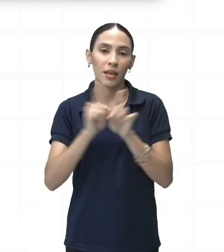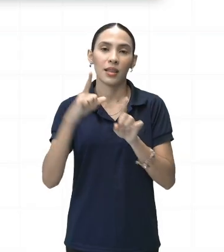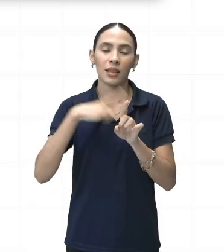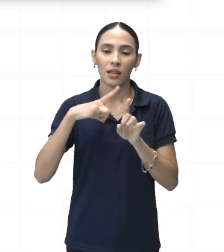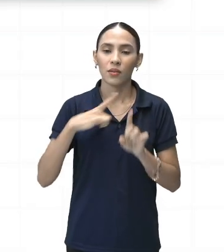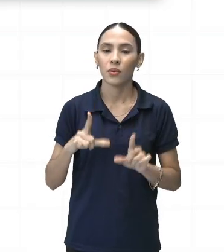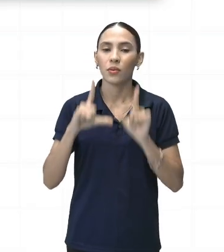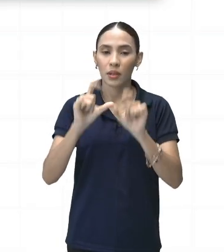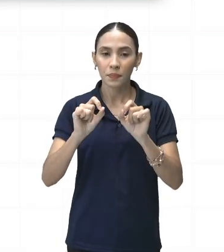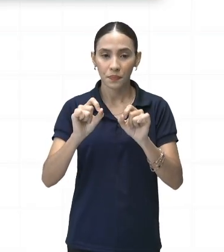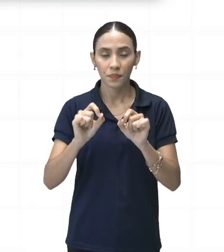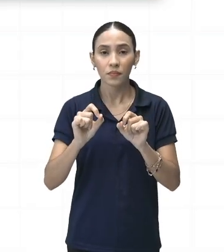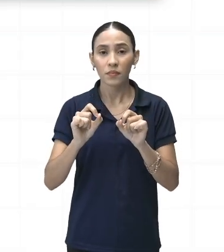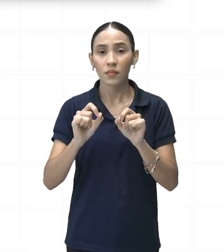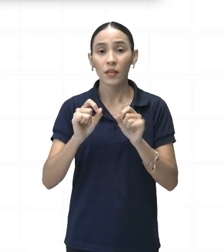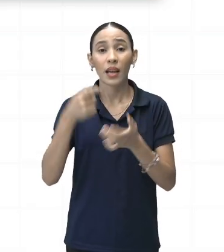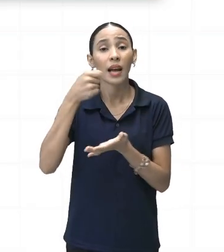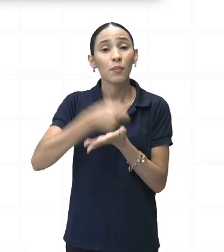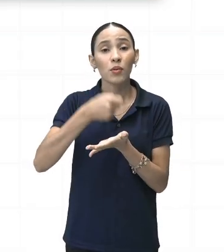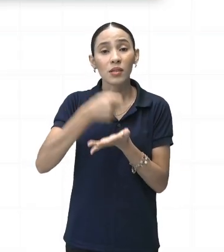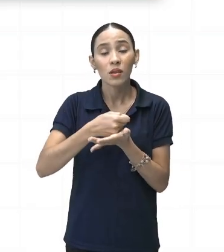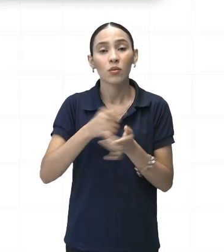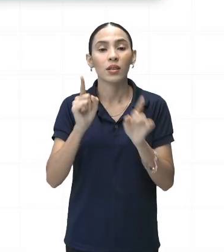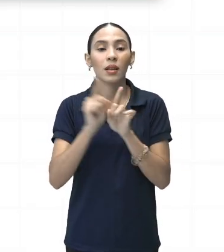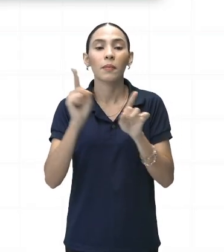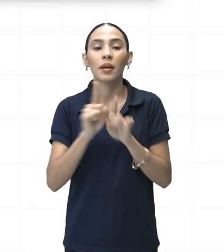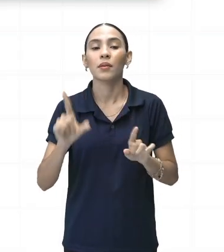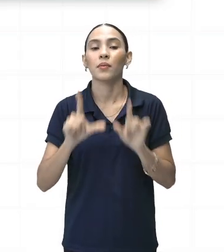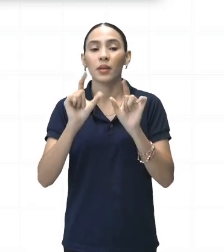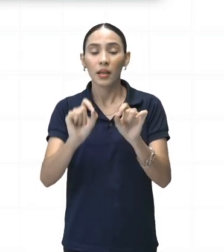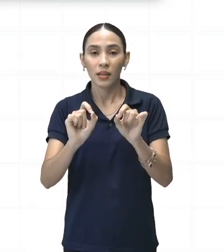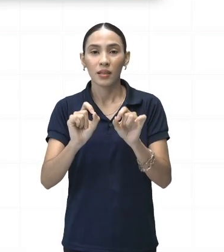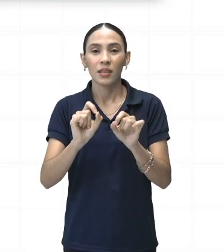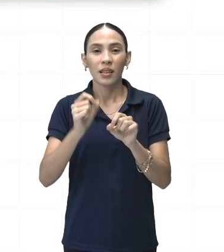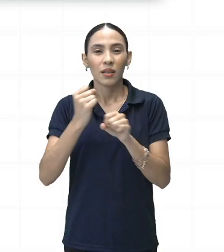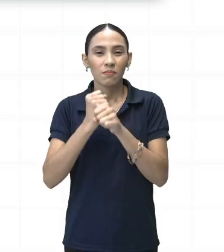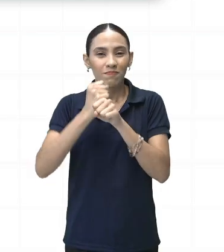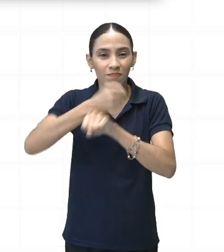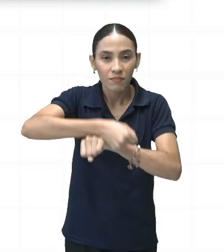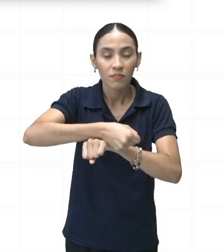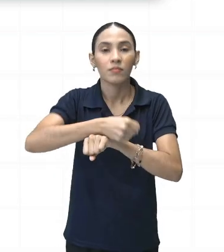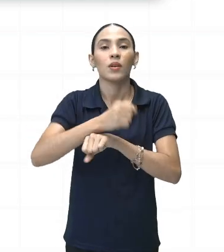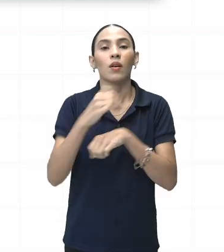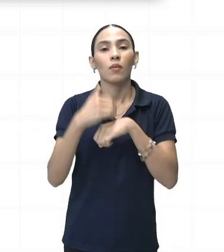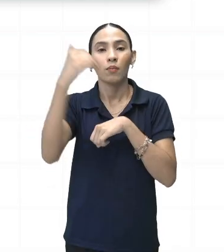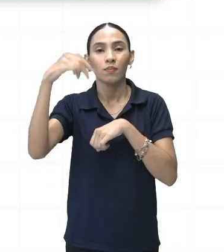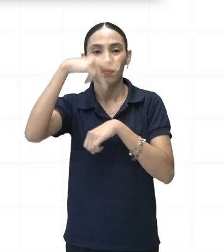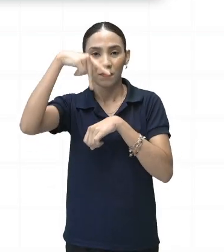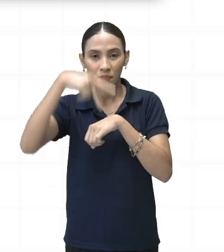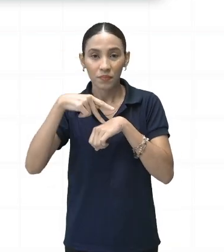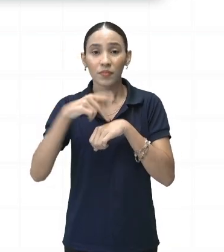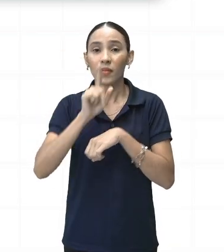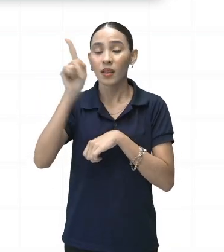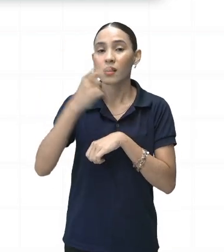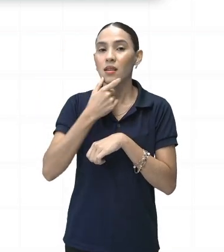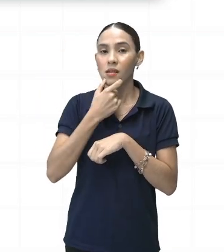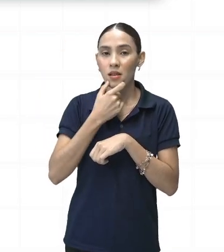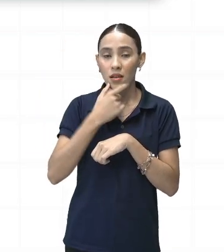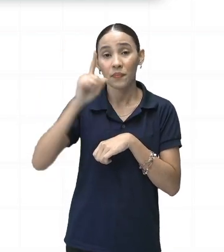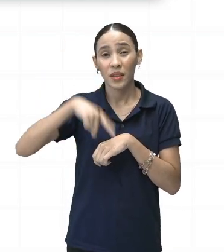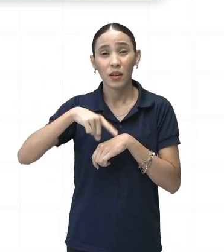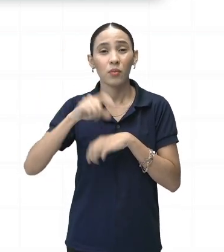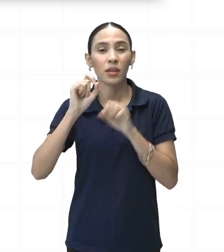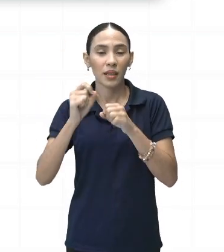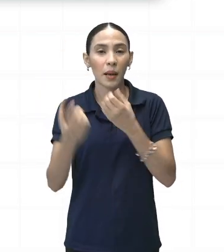ali vamos dizer assim, a imposição de uma pressão internacional na figura da Inglaterra, que era o